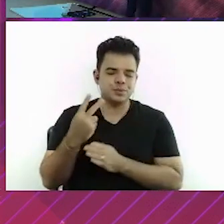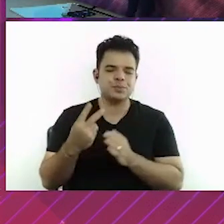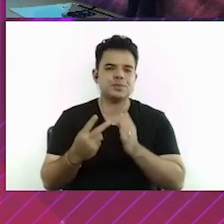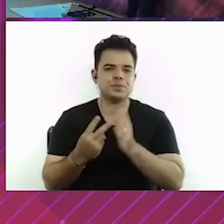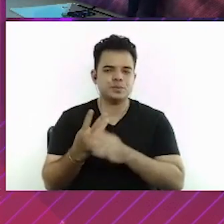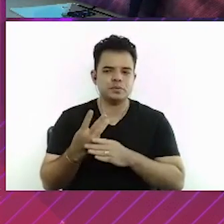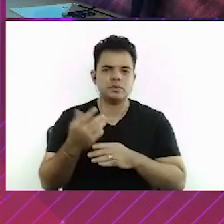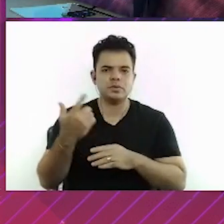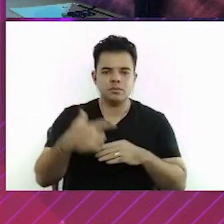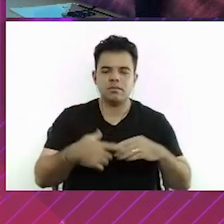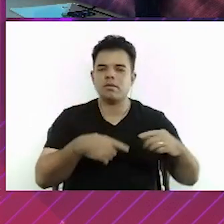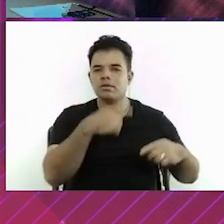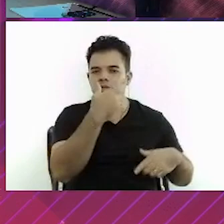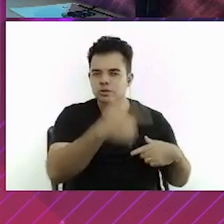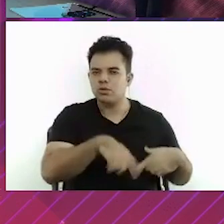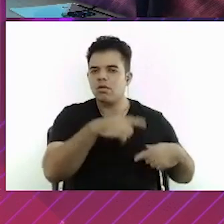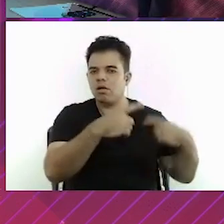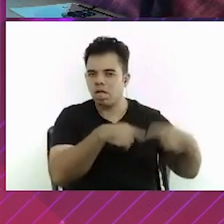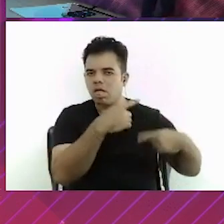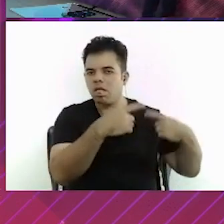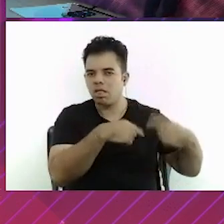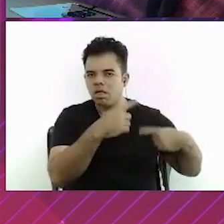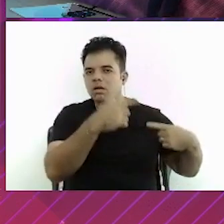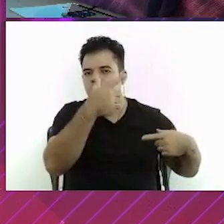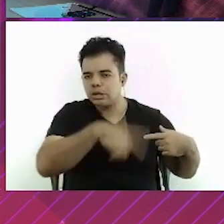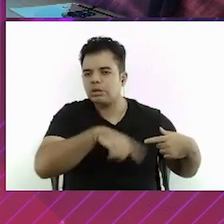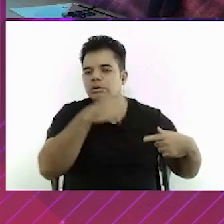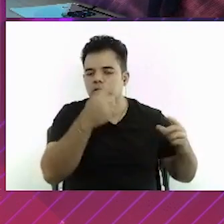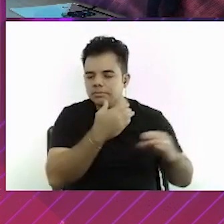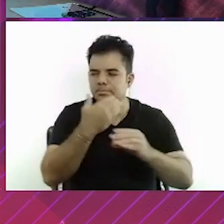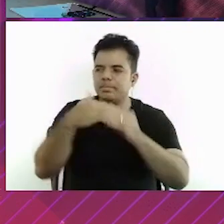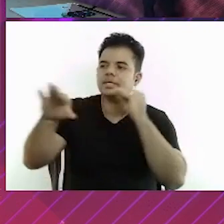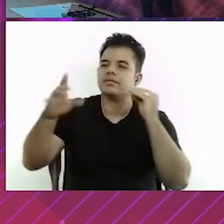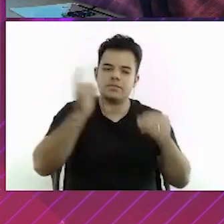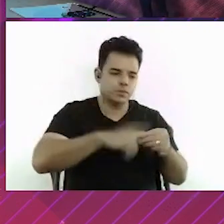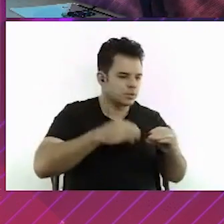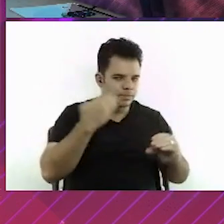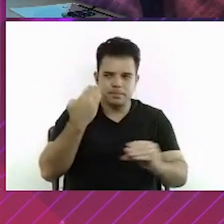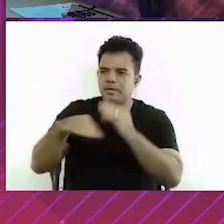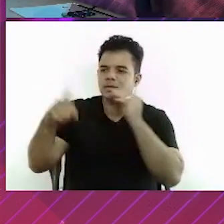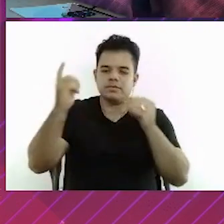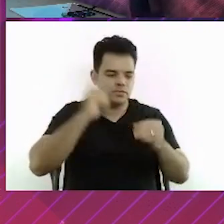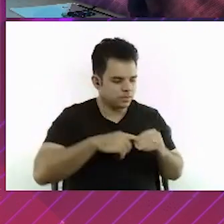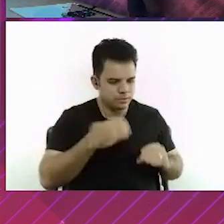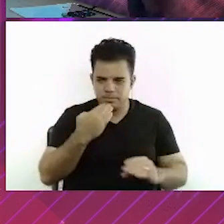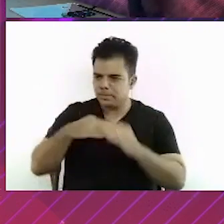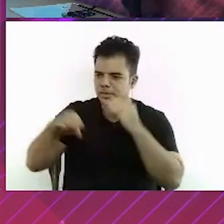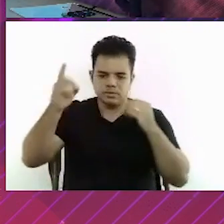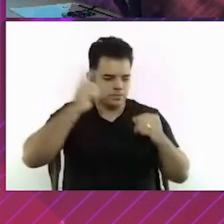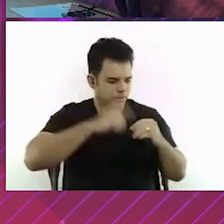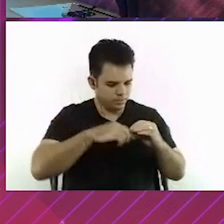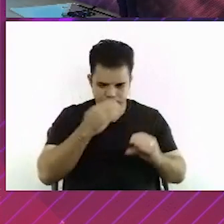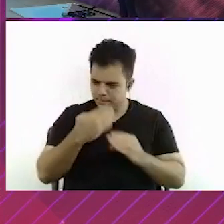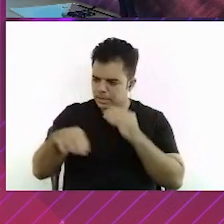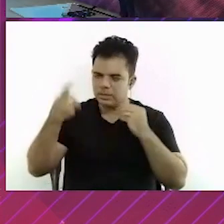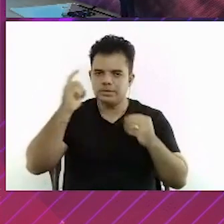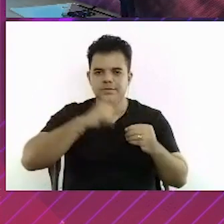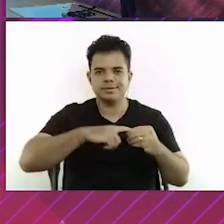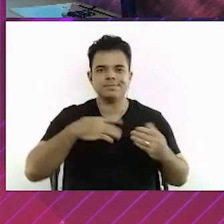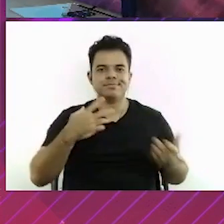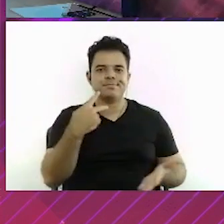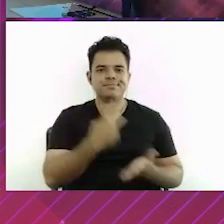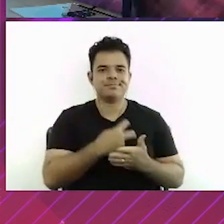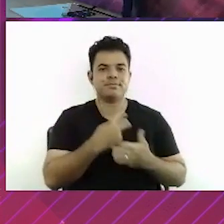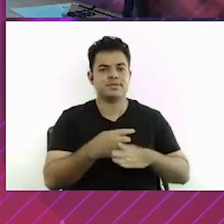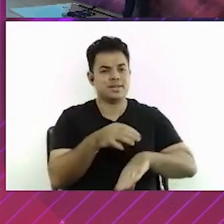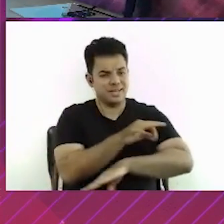loop infinito. Você vai ficar mandando ela voltando, mandando ela voltando. Em algum momento você vai ter que, ou a tua arquitetura vai ter